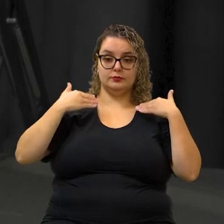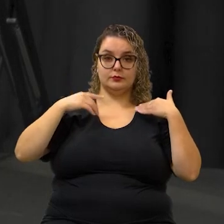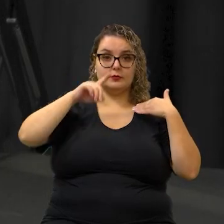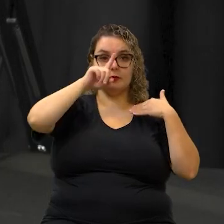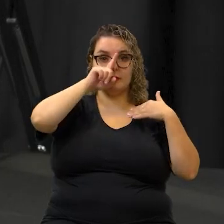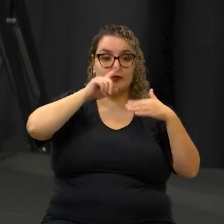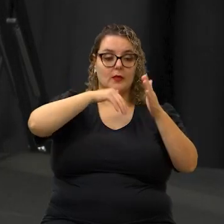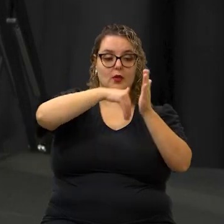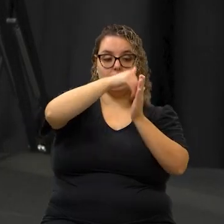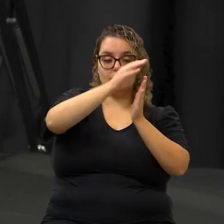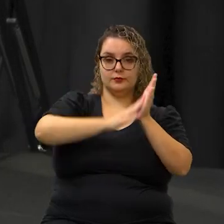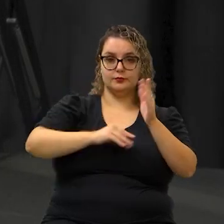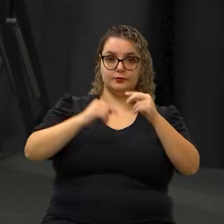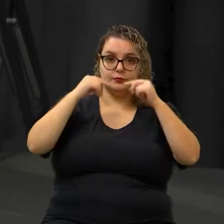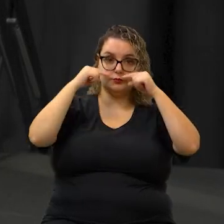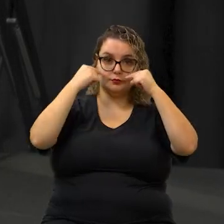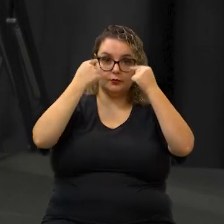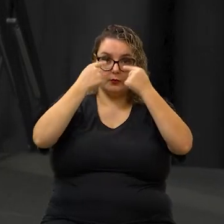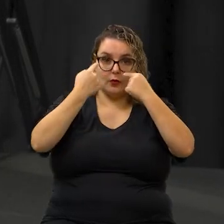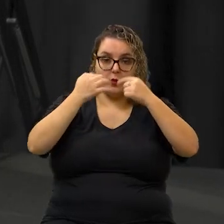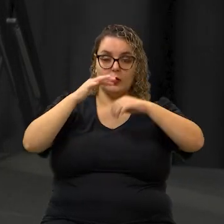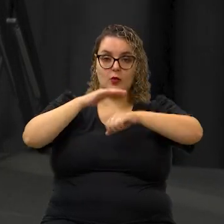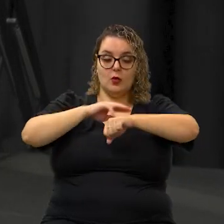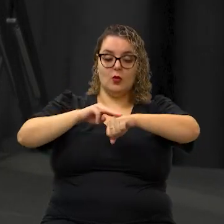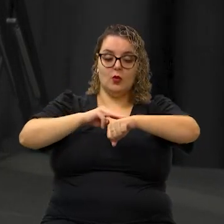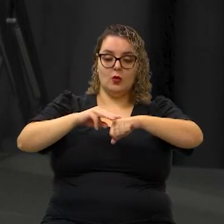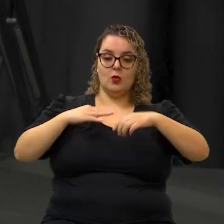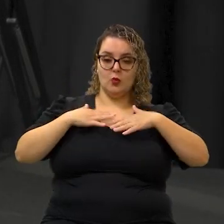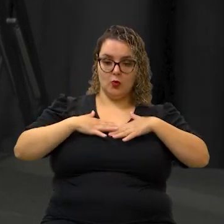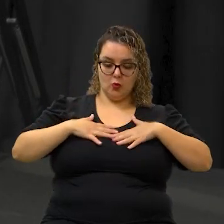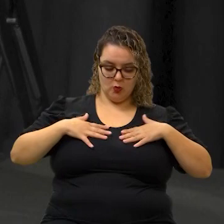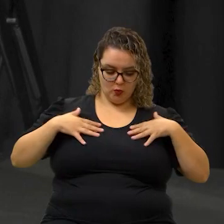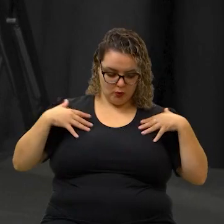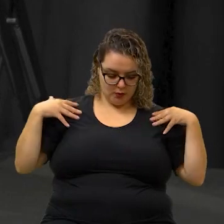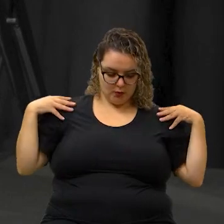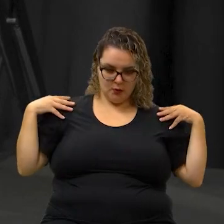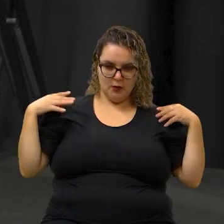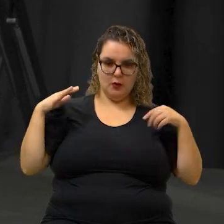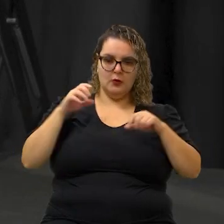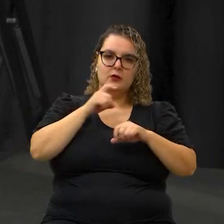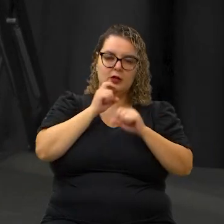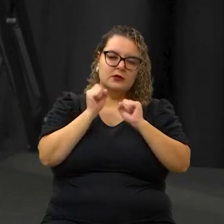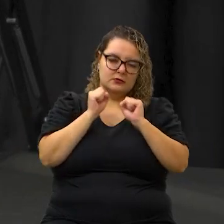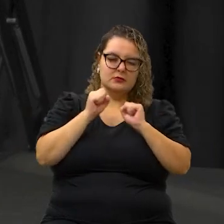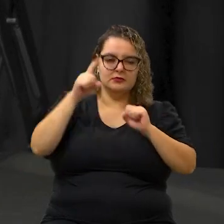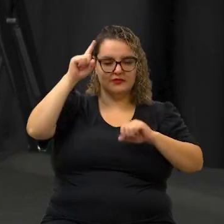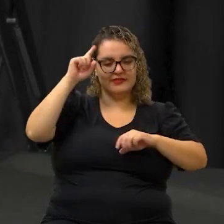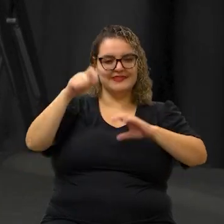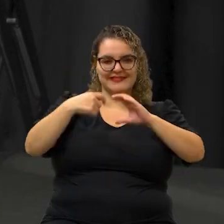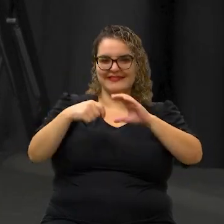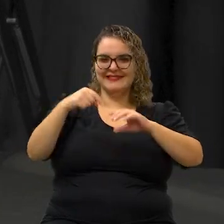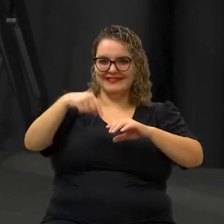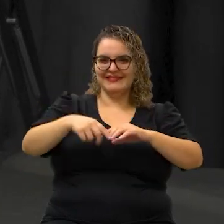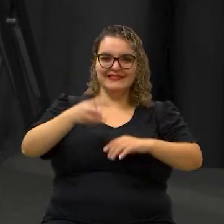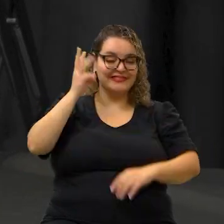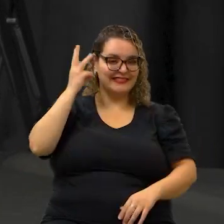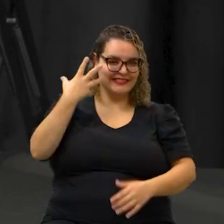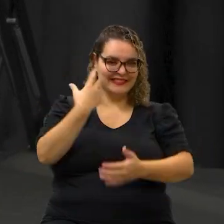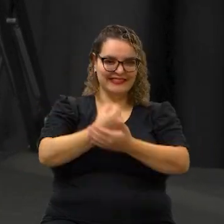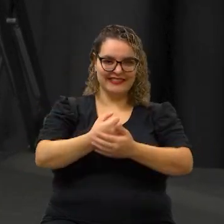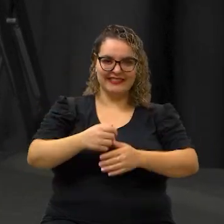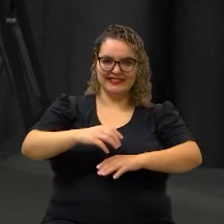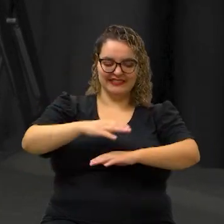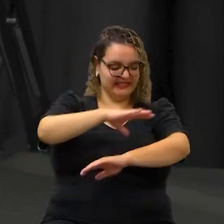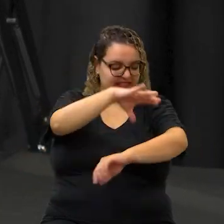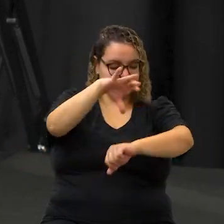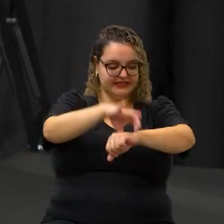e estão com mechas loiras, tenho os olhos castanhos. Hoje eu estou vestida como também um friozinho no dia da gravação desse podcast, eu